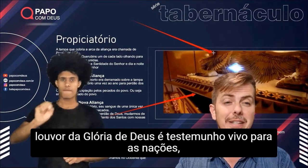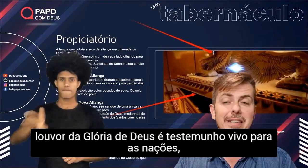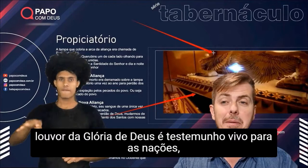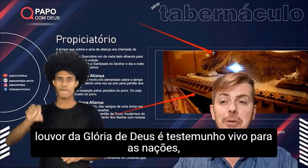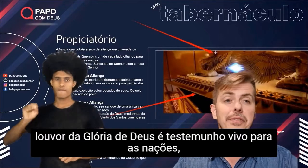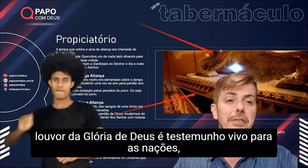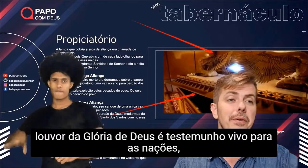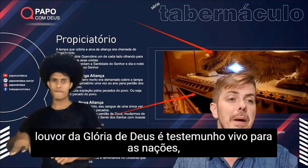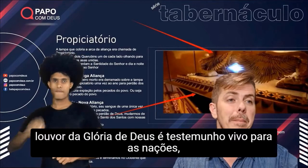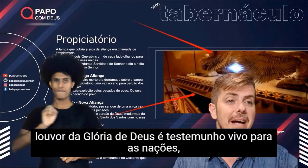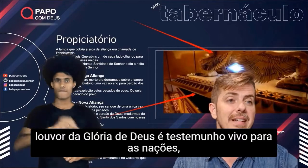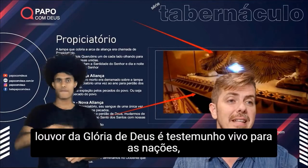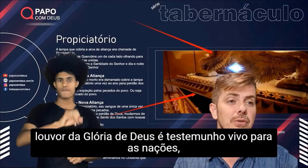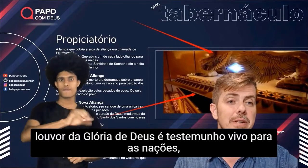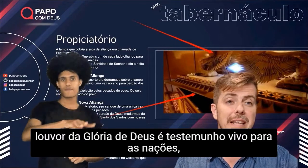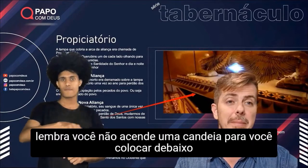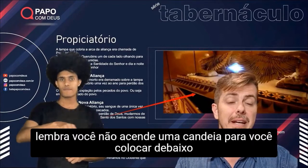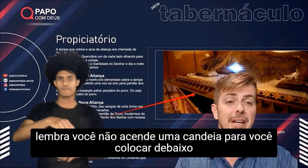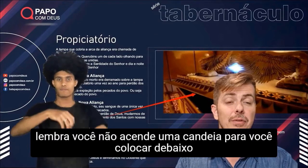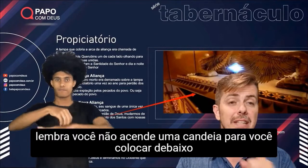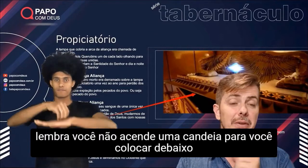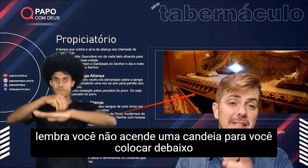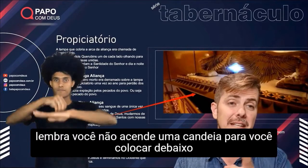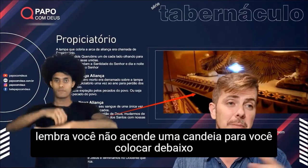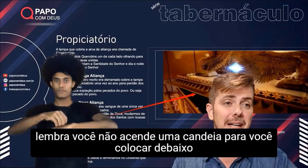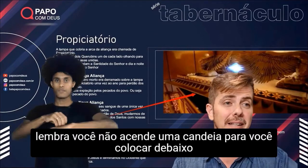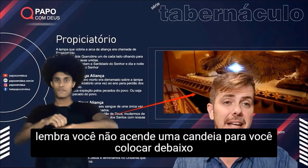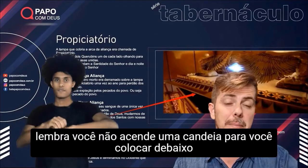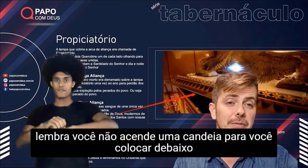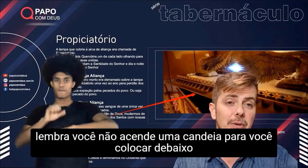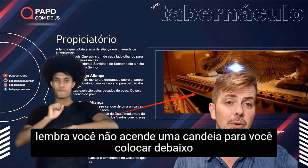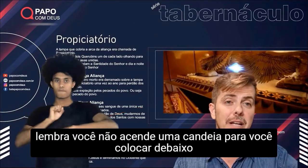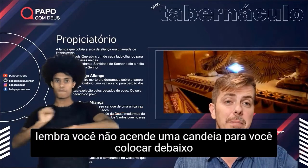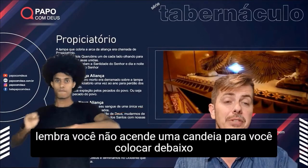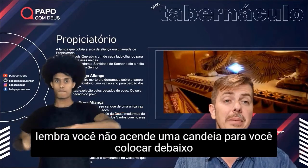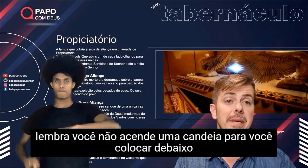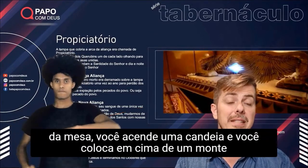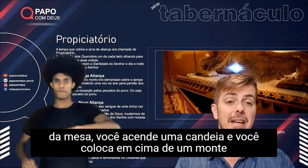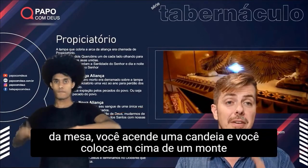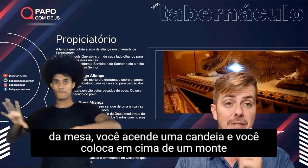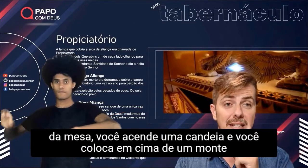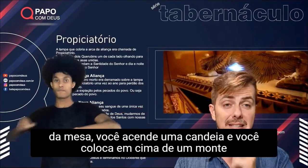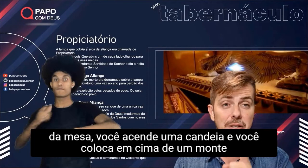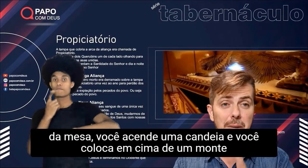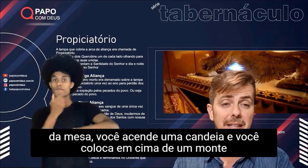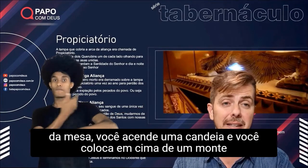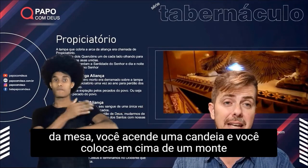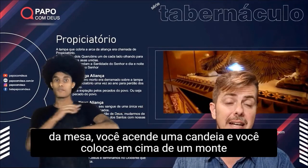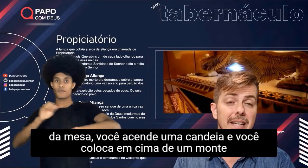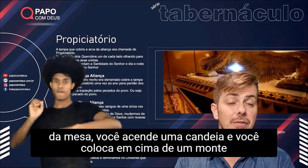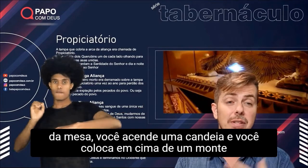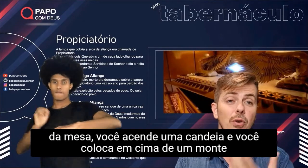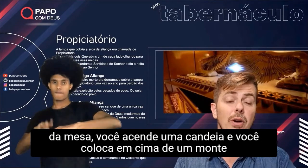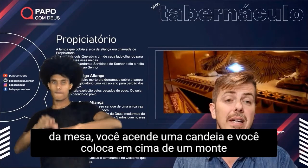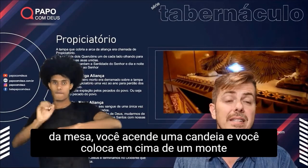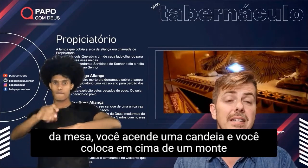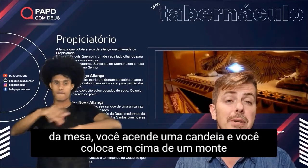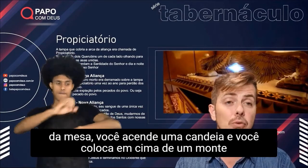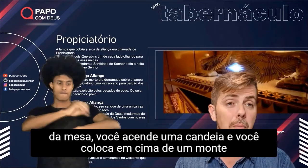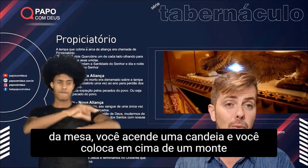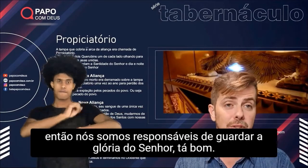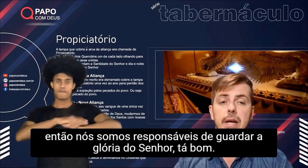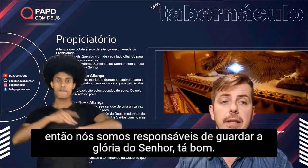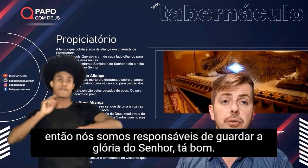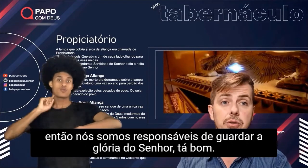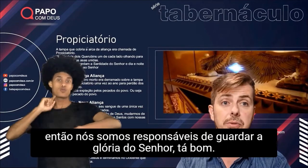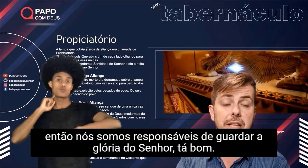de Deus e testemunho vivo para as nações. Lembra? Você não acende uma candeia para você colocar debaixo da mesa. Você acende uma candeia e você coloca em cima